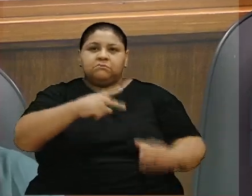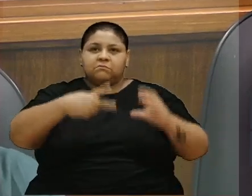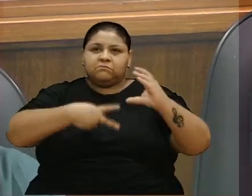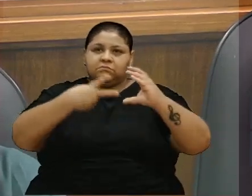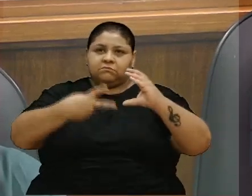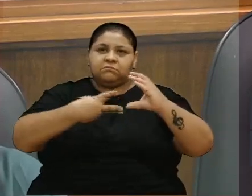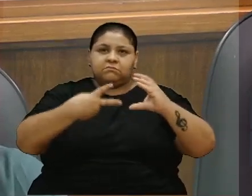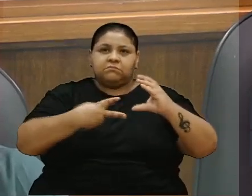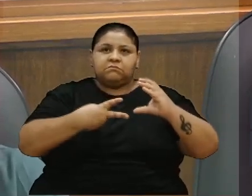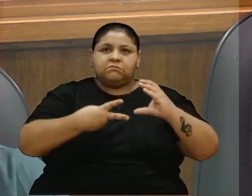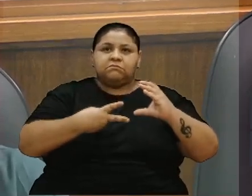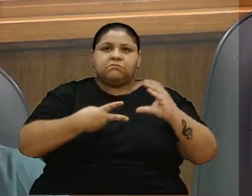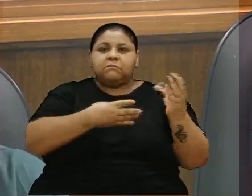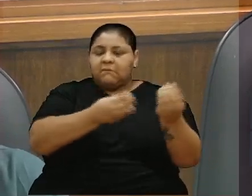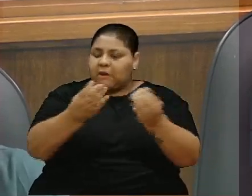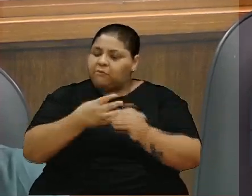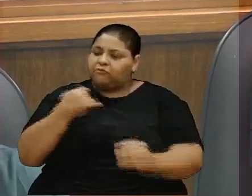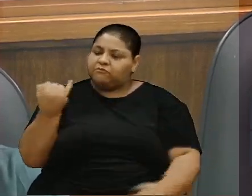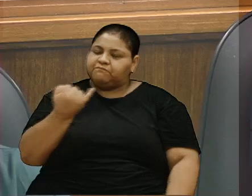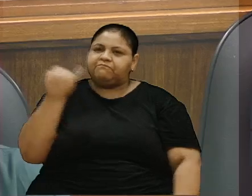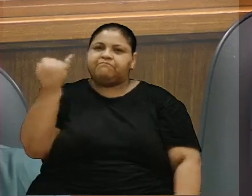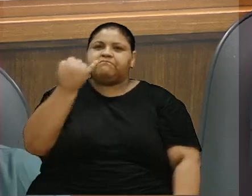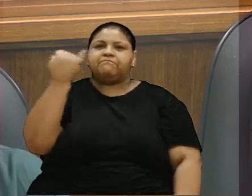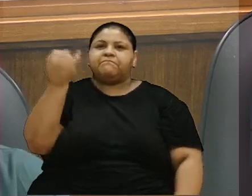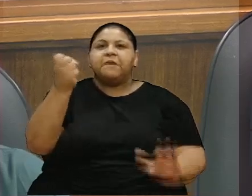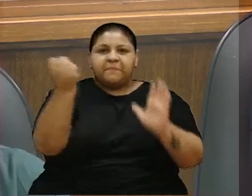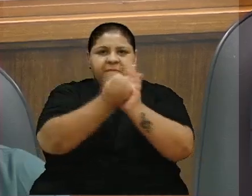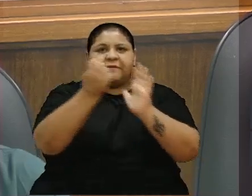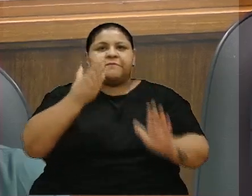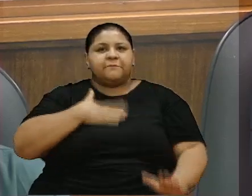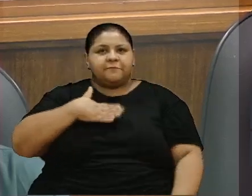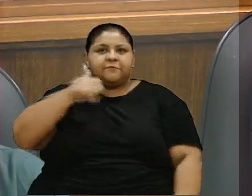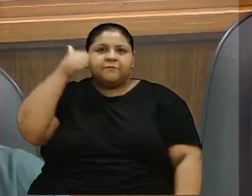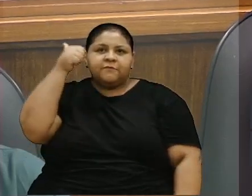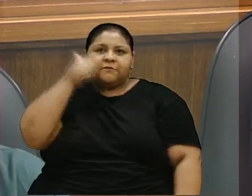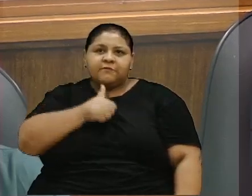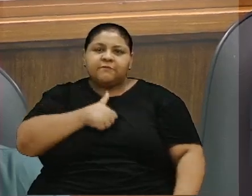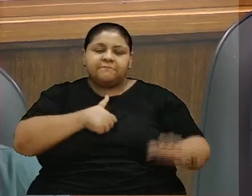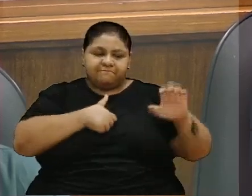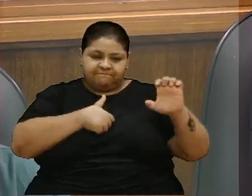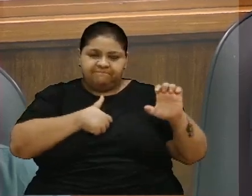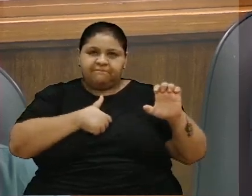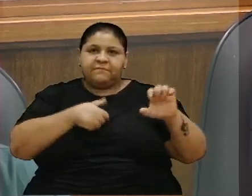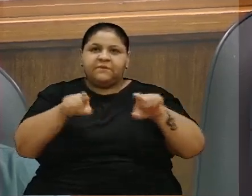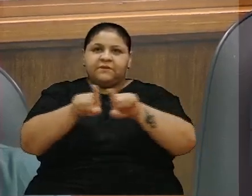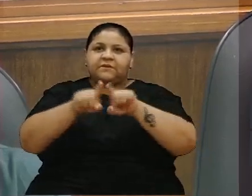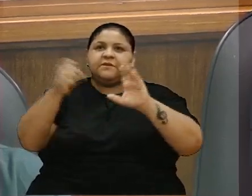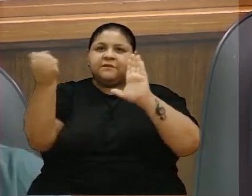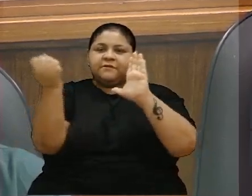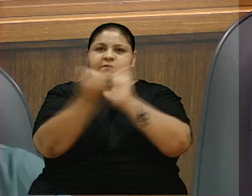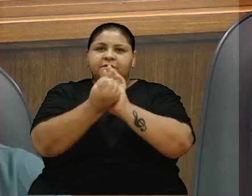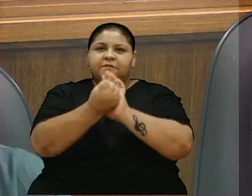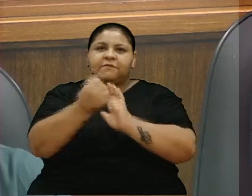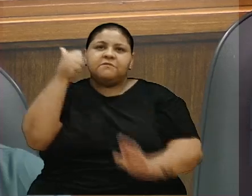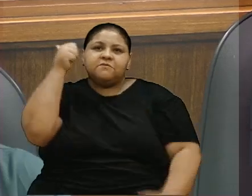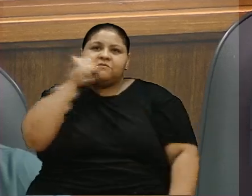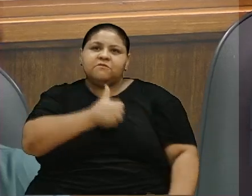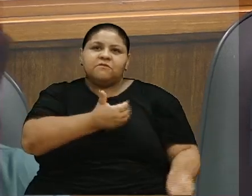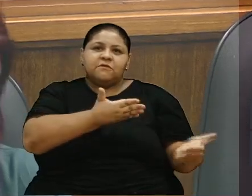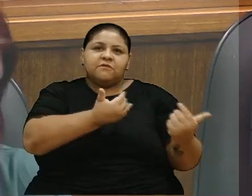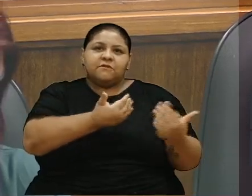de Vereadores. Isso é muito simbólico. Simbólico para mim, mulher de esquerda, e simbólico para mim, mulher jovem, que me